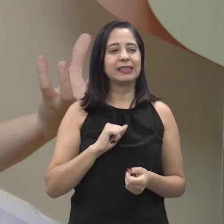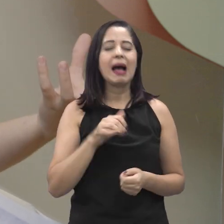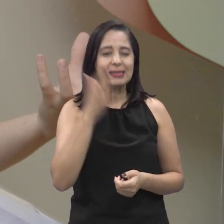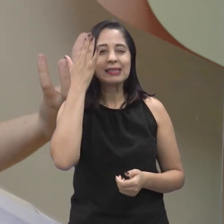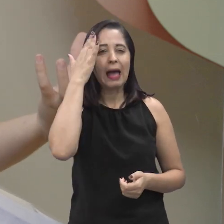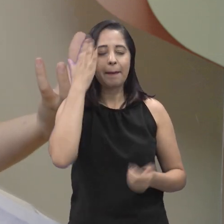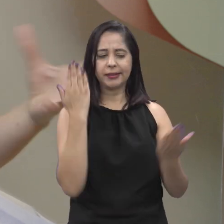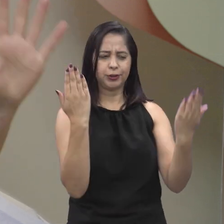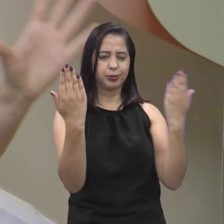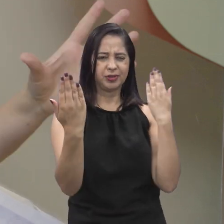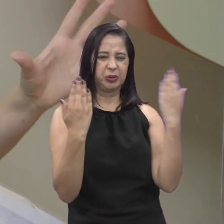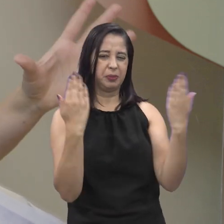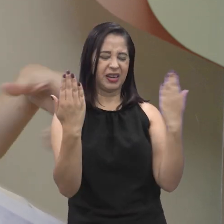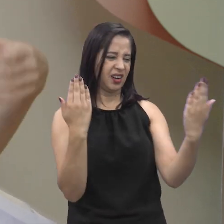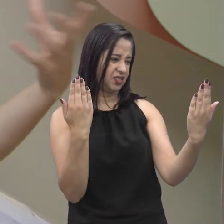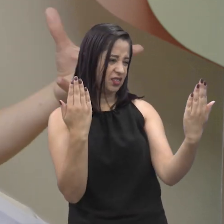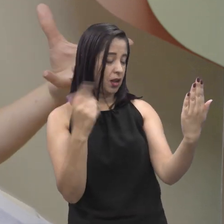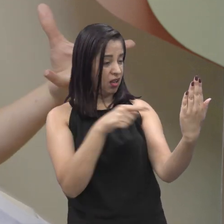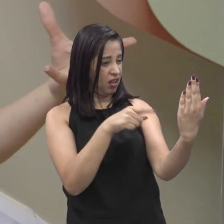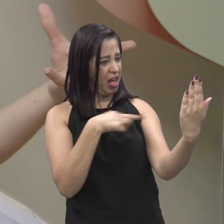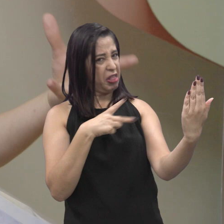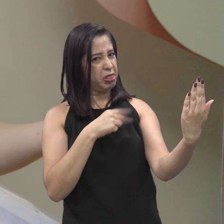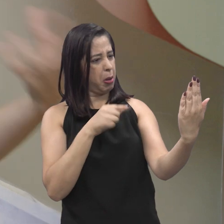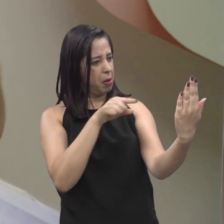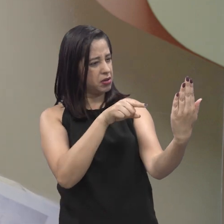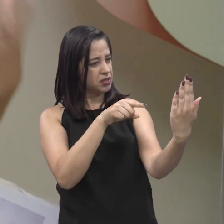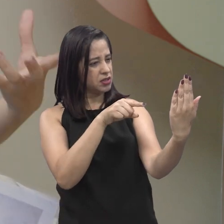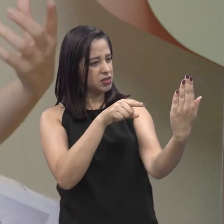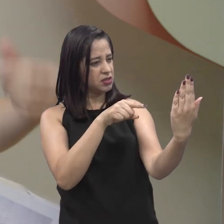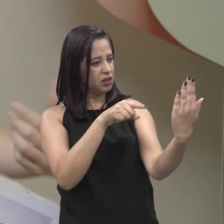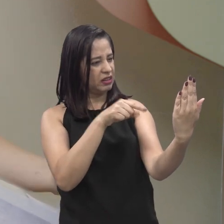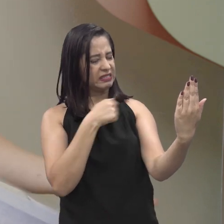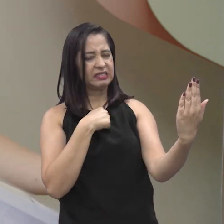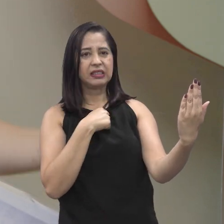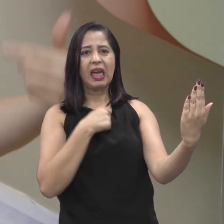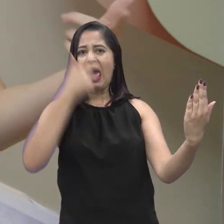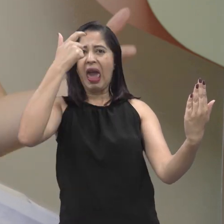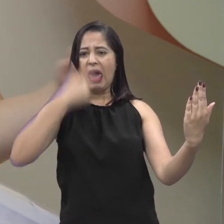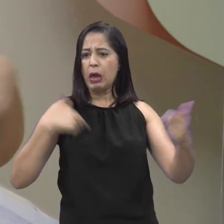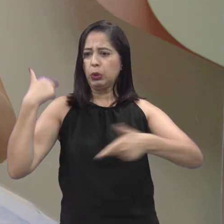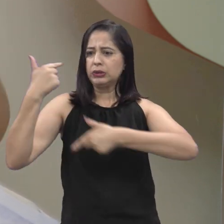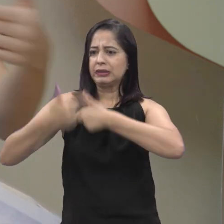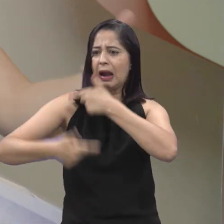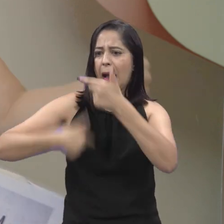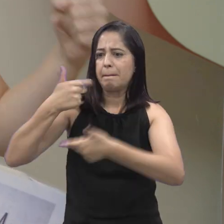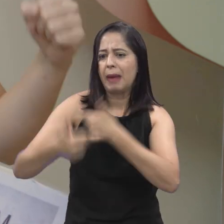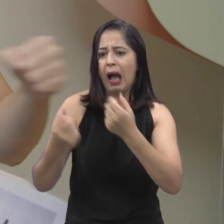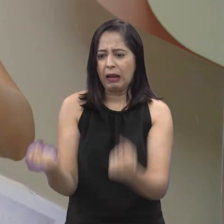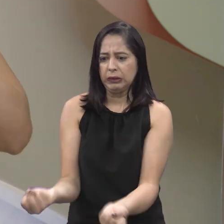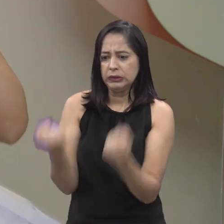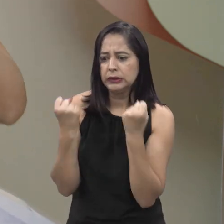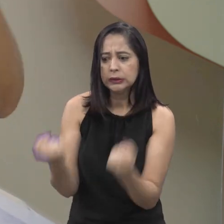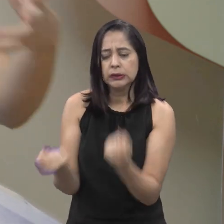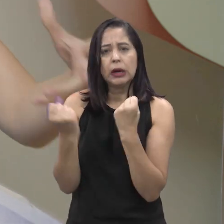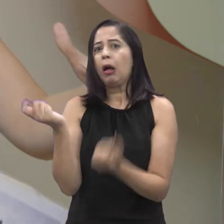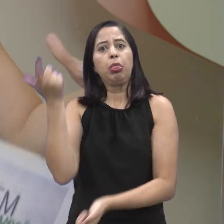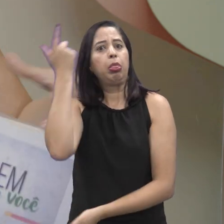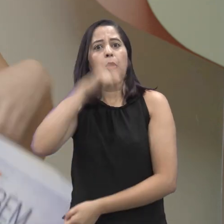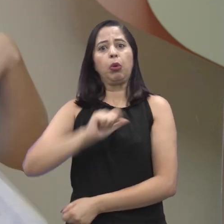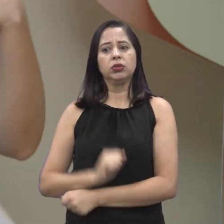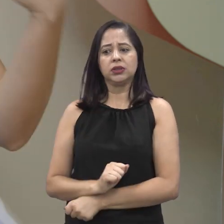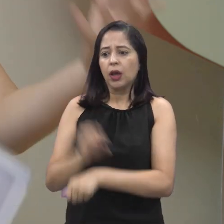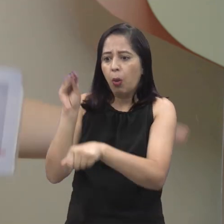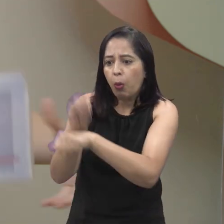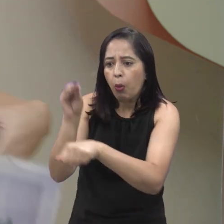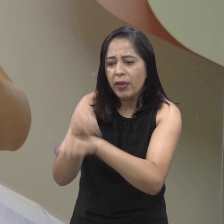uma comparação, Sim. que é inevitável. Poxa, mas eu não tô dando conta, eu não dou conta de trabalhar, de treinar todos os dias, Sim. de cuidar dos